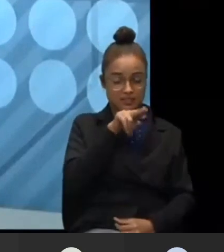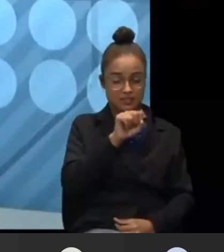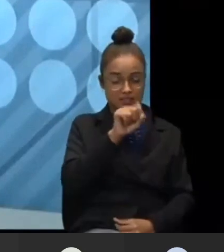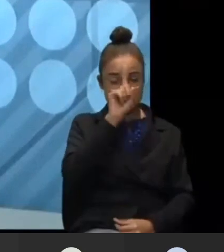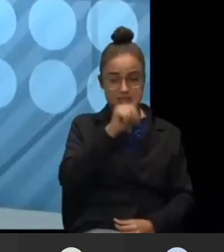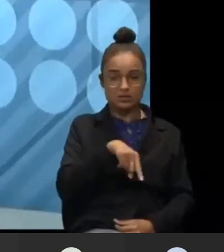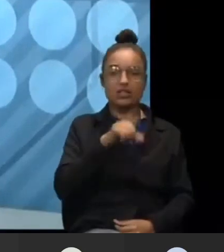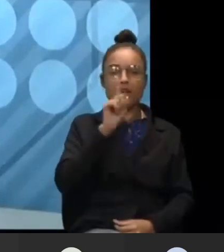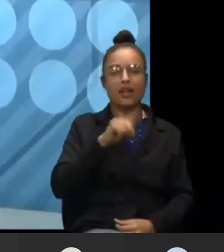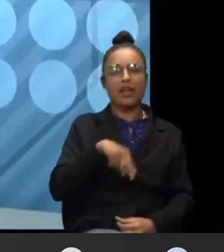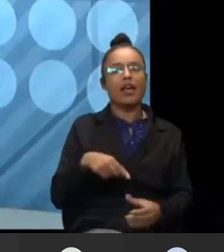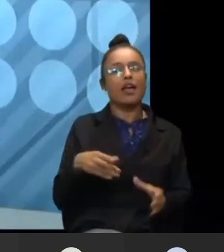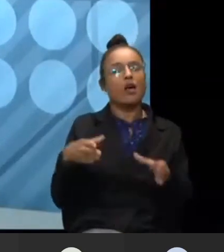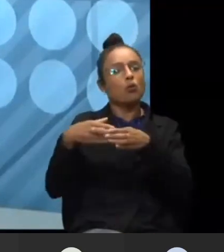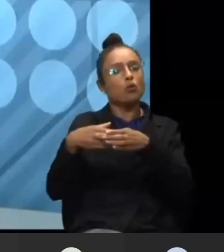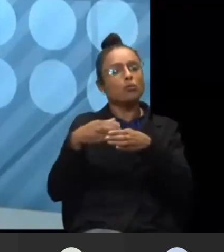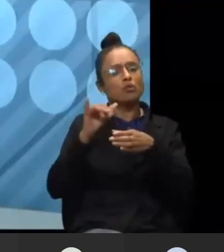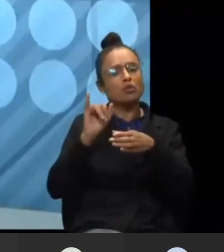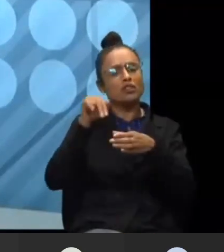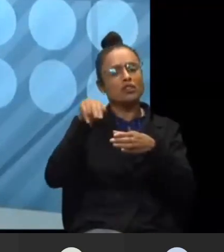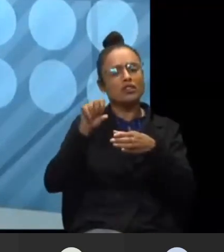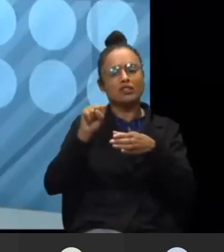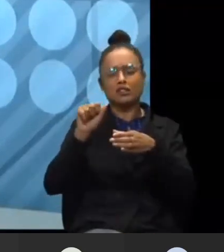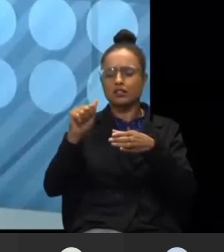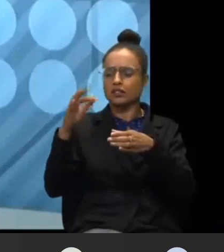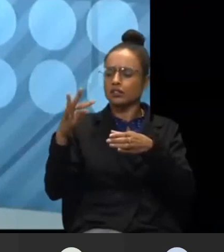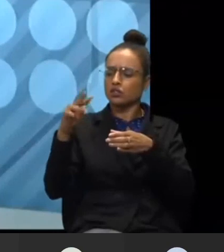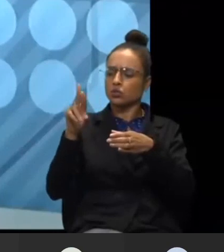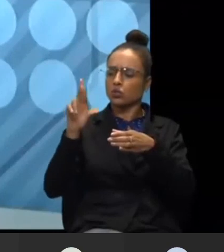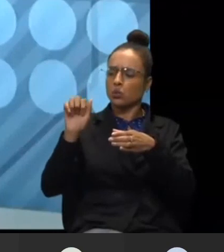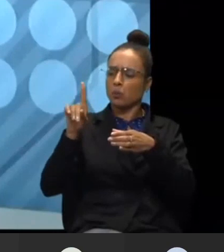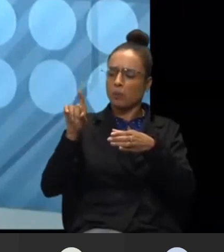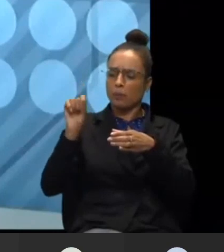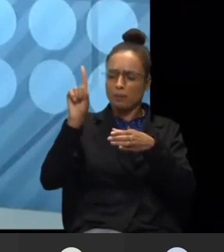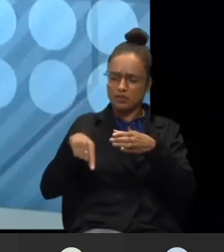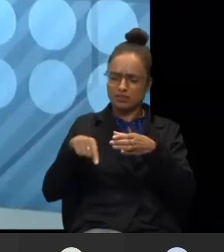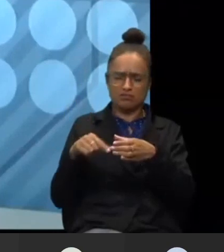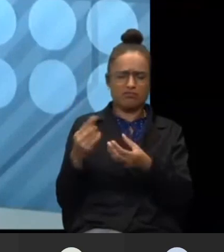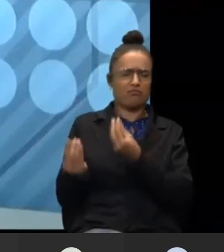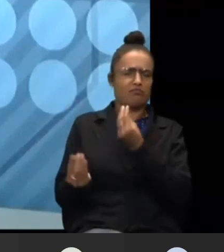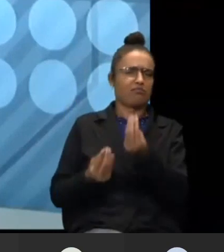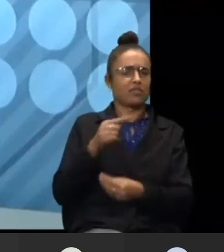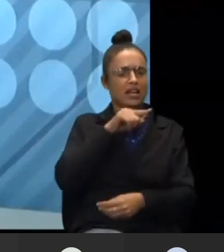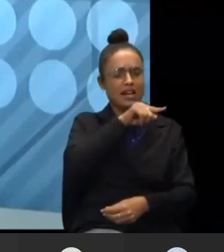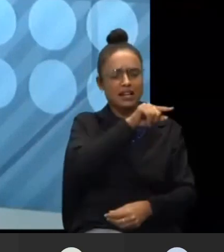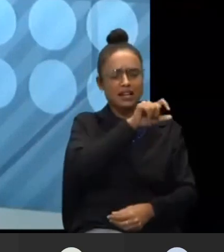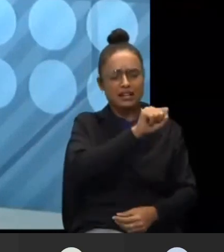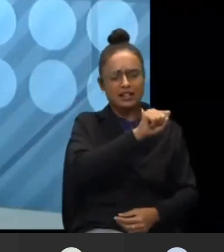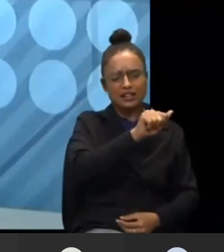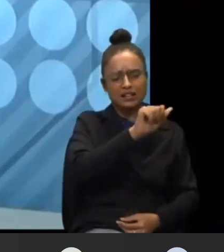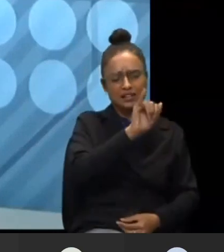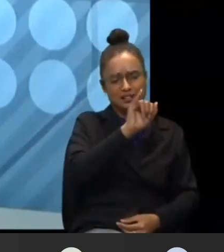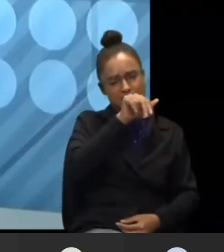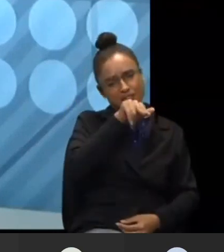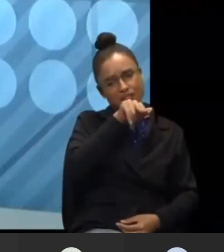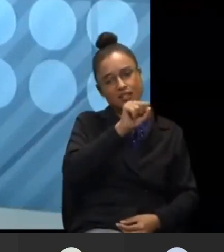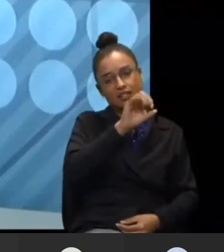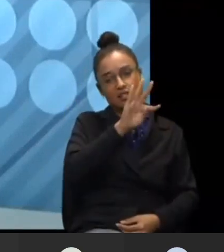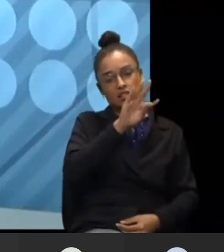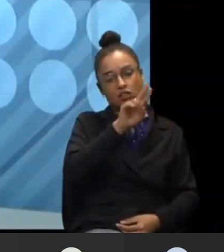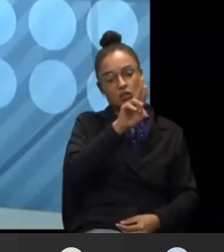insaturados. Aí você pergunta, mas os ácidos graxos trans são insaturados, professor? são insaturados. Só que a insaturação, os